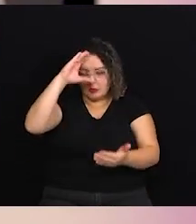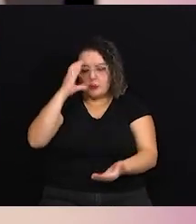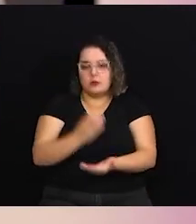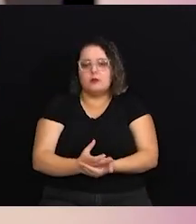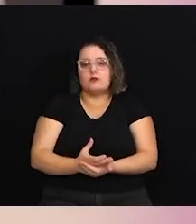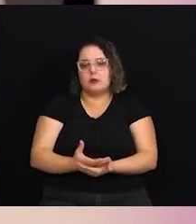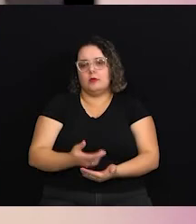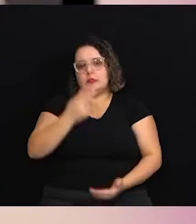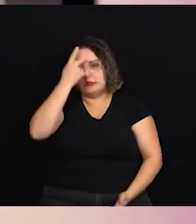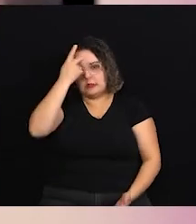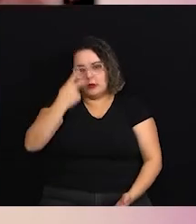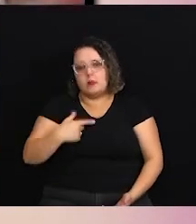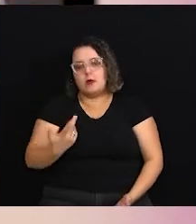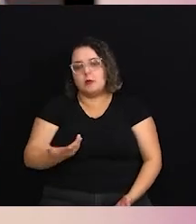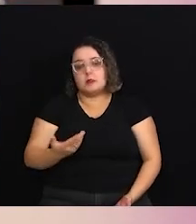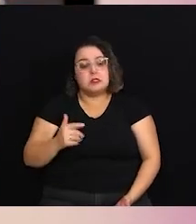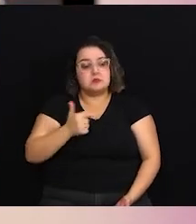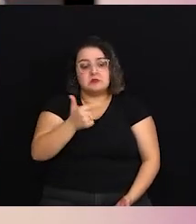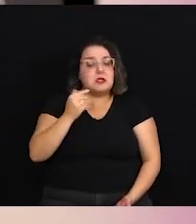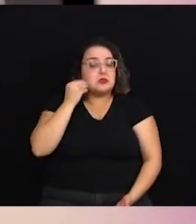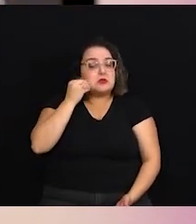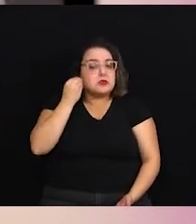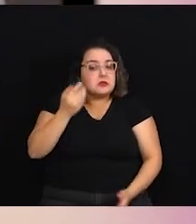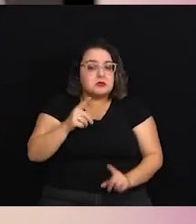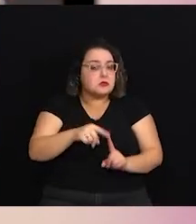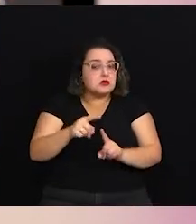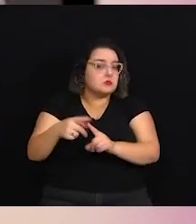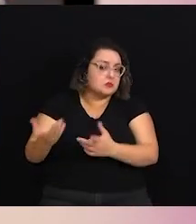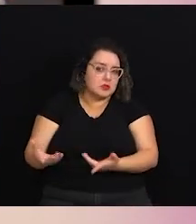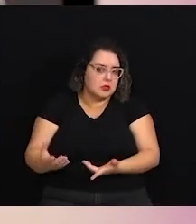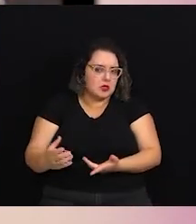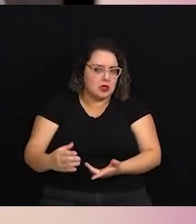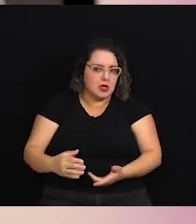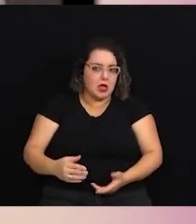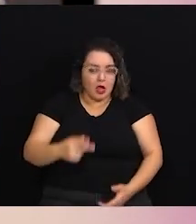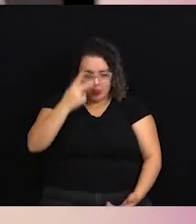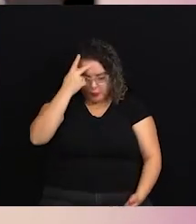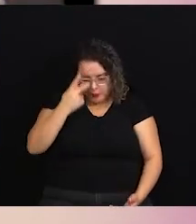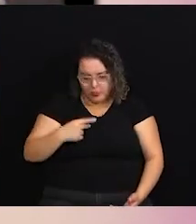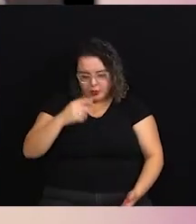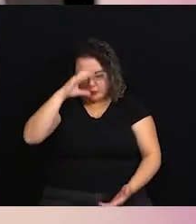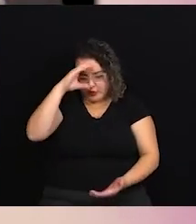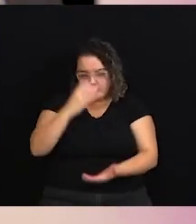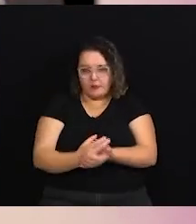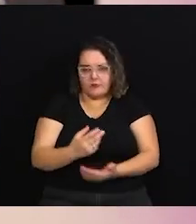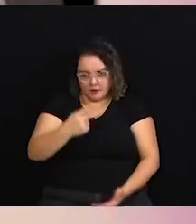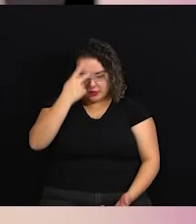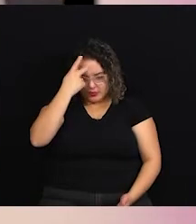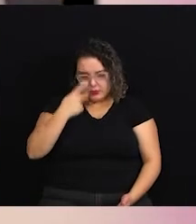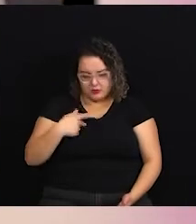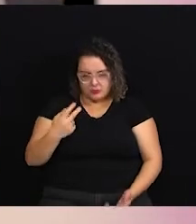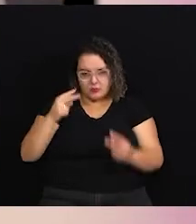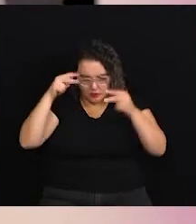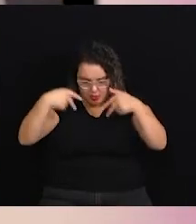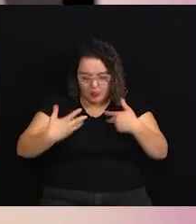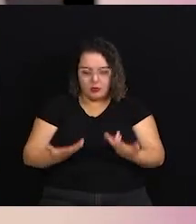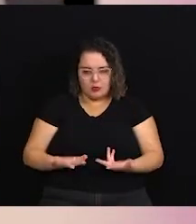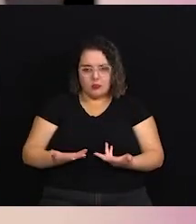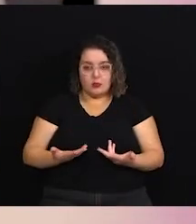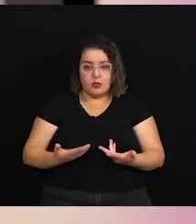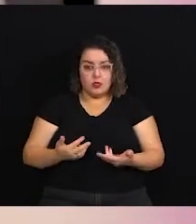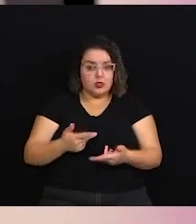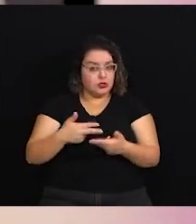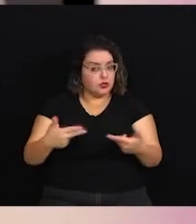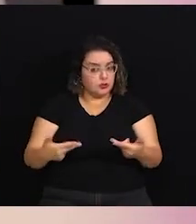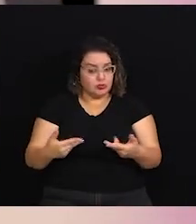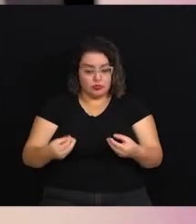somos expostos a nenhum tipo de experiência né porque autoconfiança se constrói a partir das experiências as a